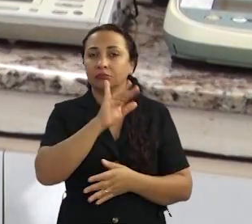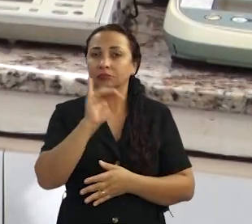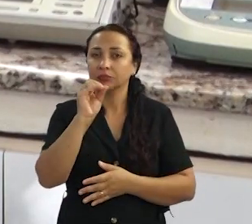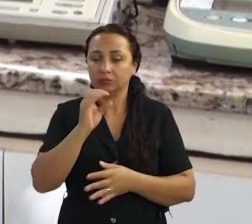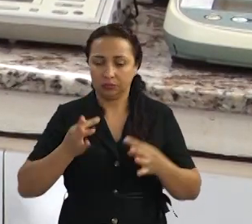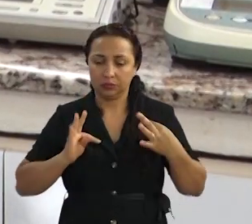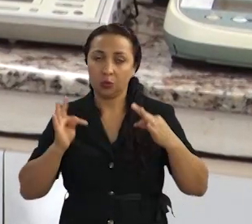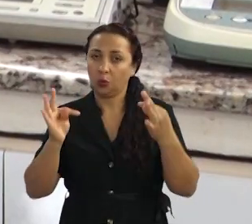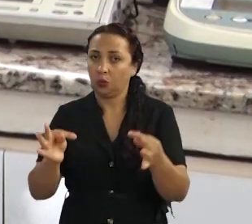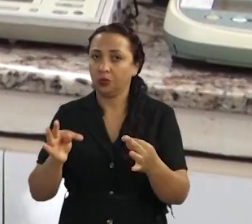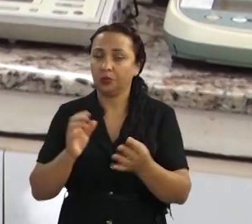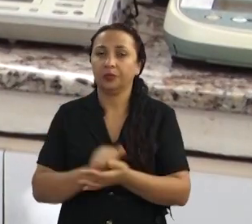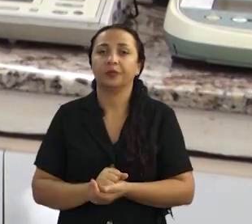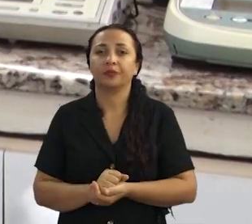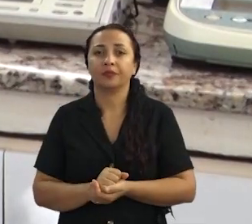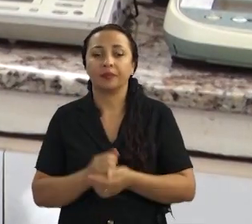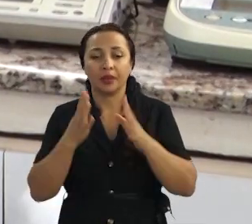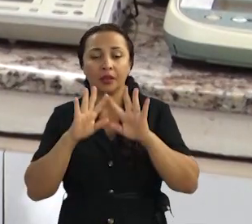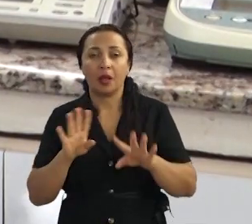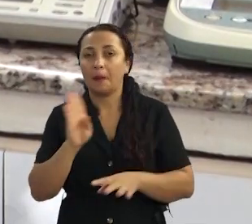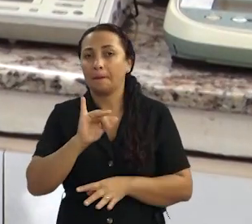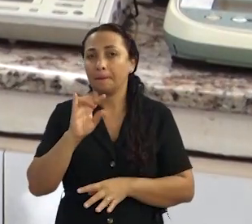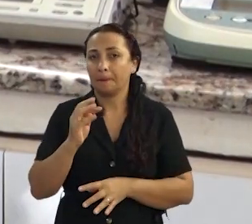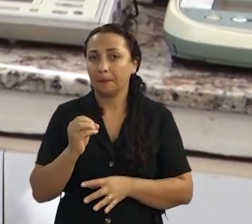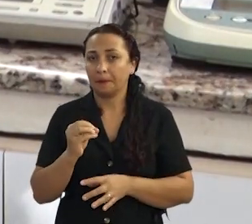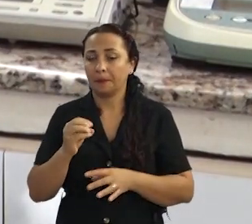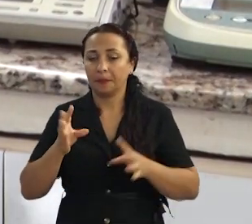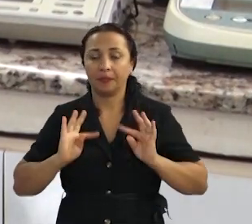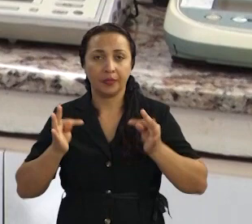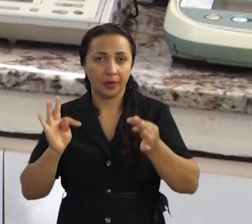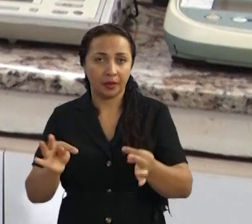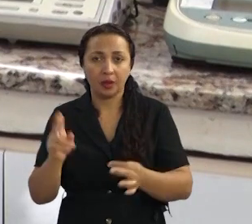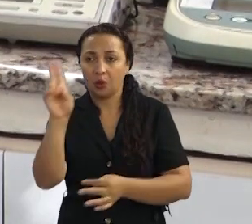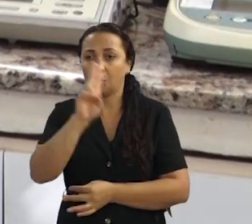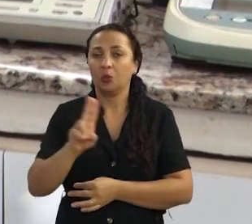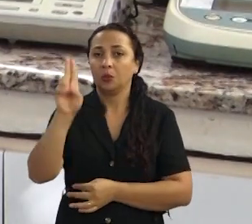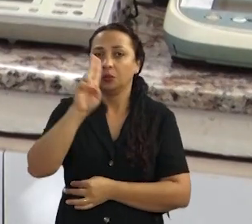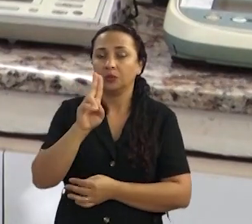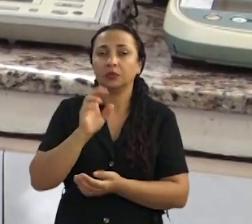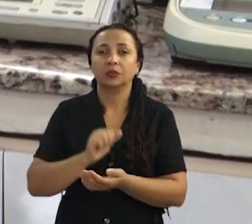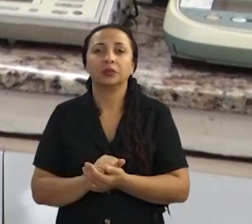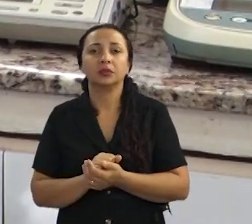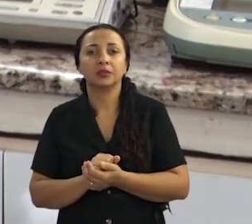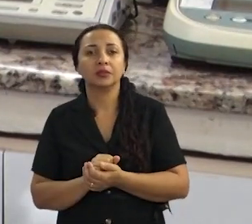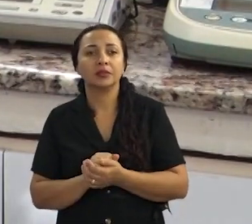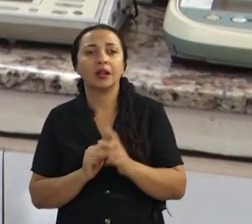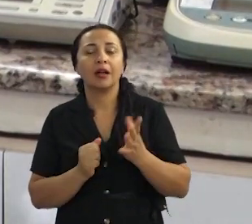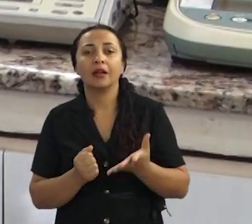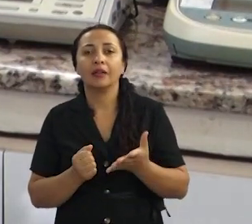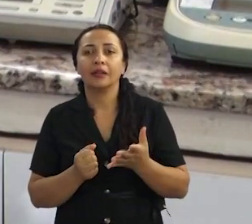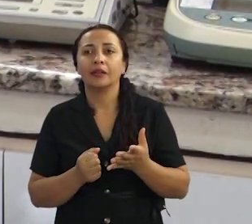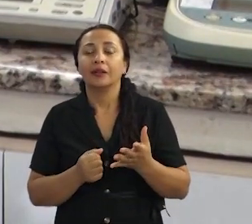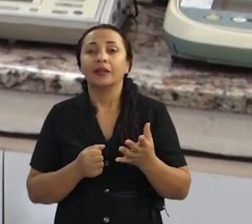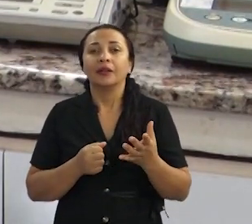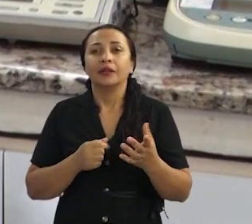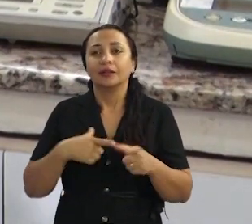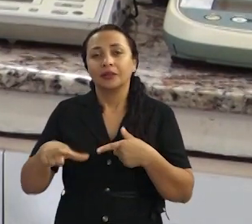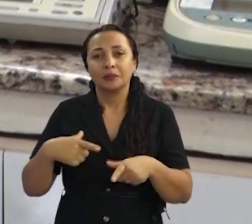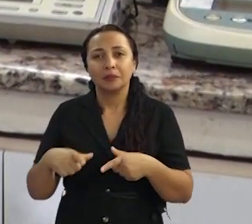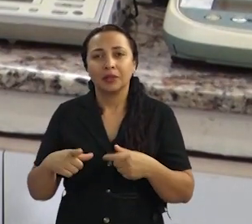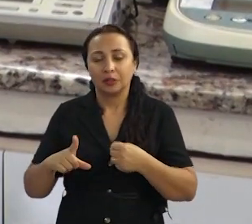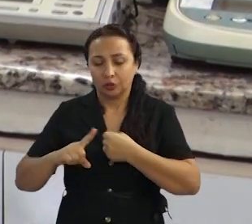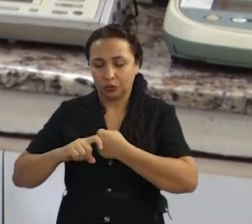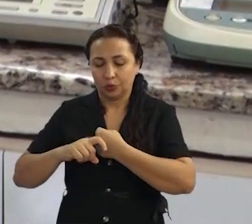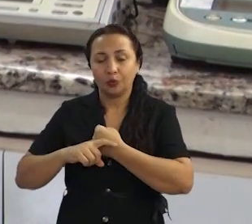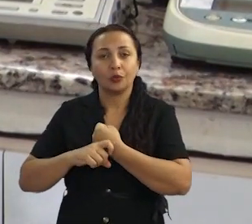na biotecnologia, né? Então, a biotecnologia, ela utiliza da ação